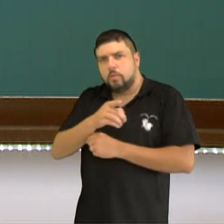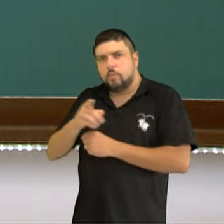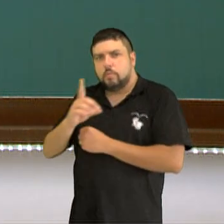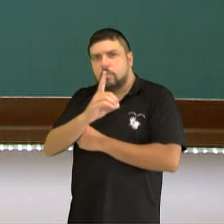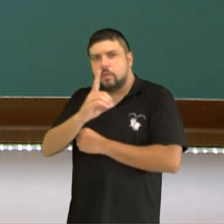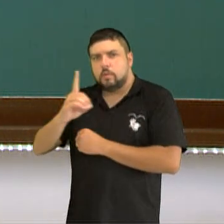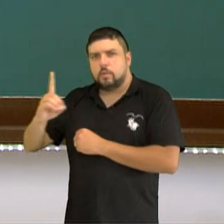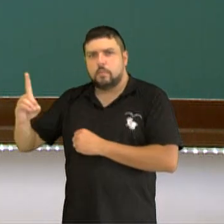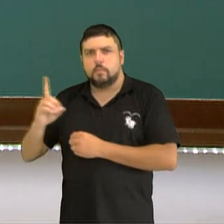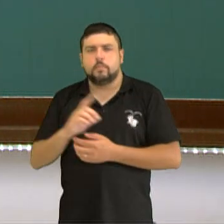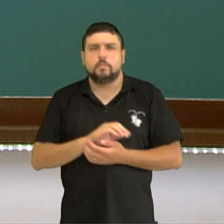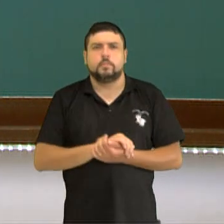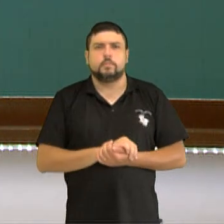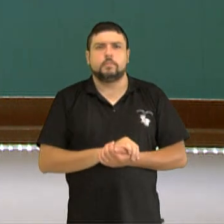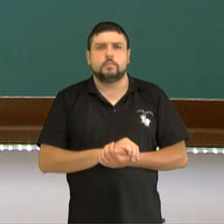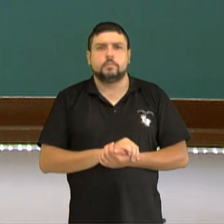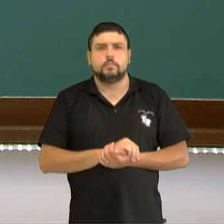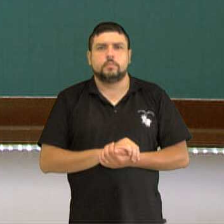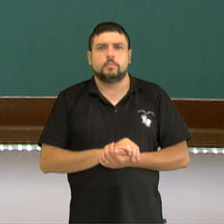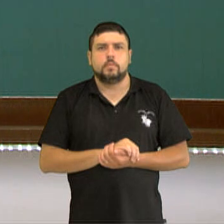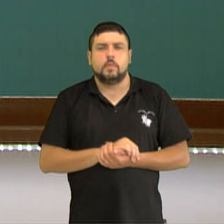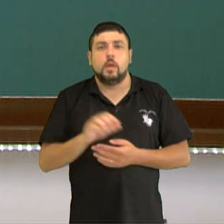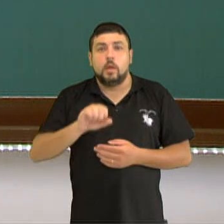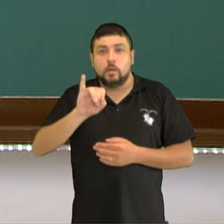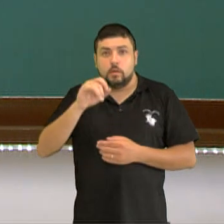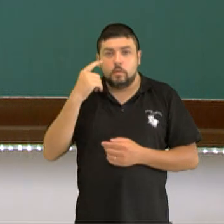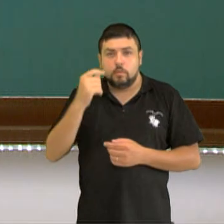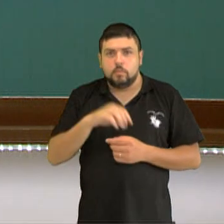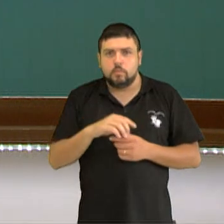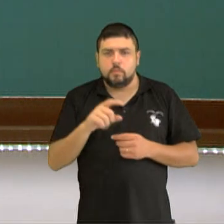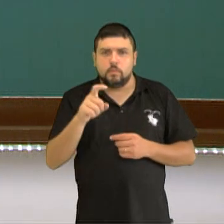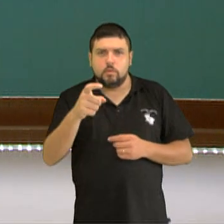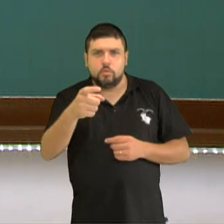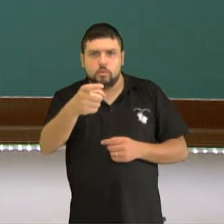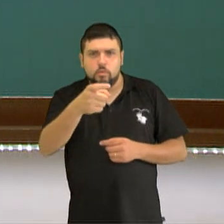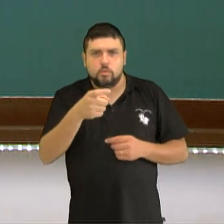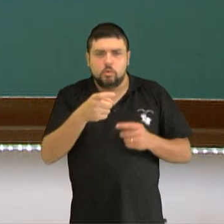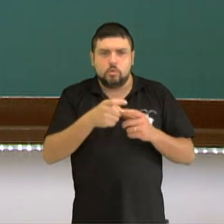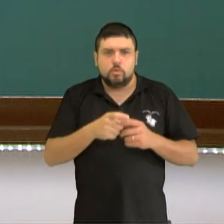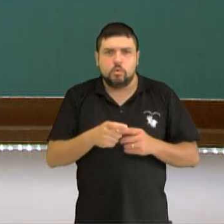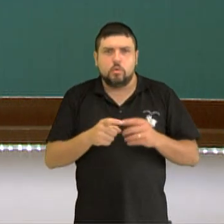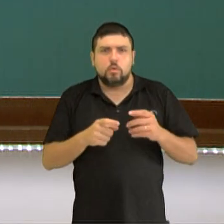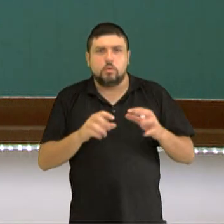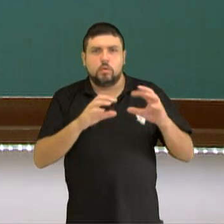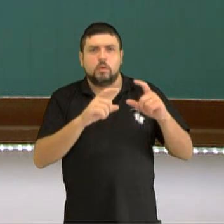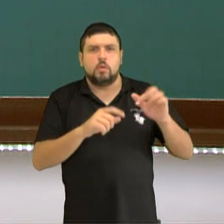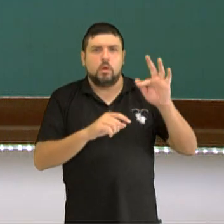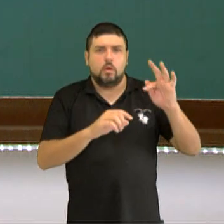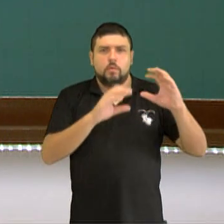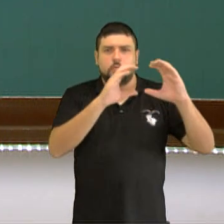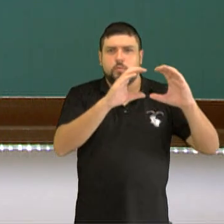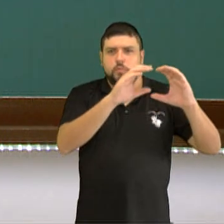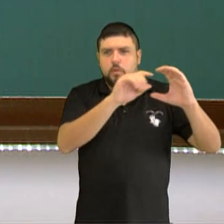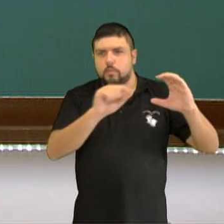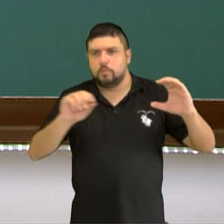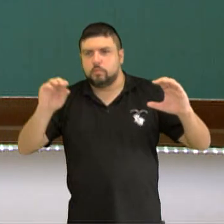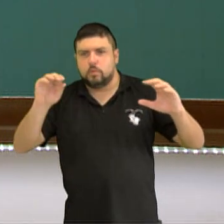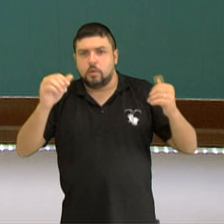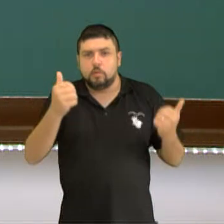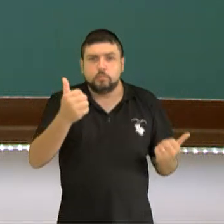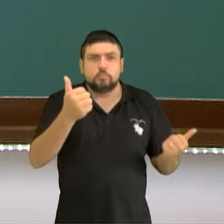aumenta. Colocando esses valores de x na função 3x menos 1, eu